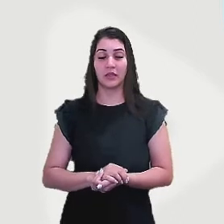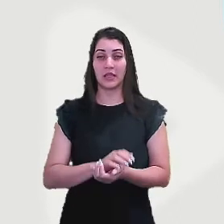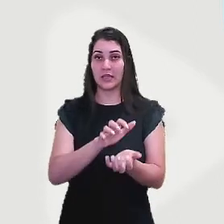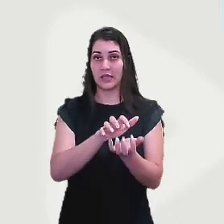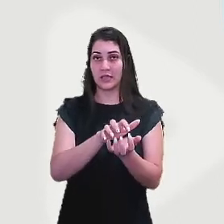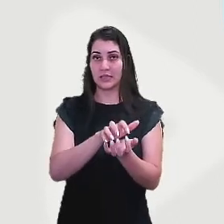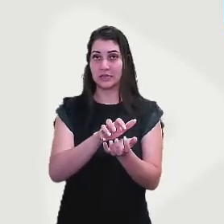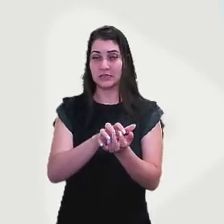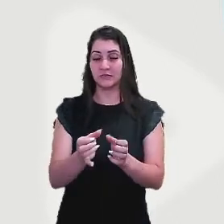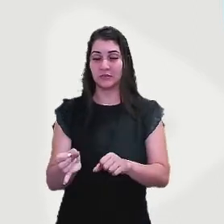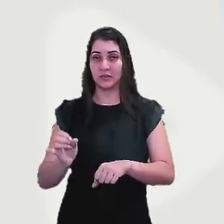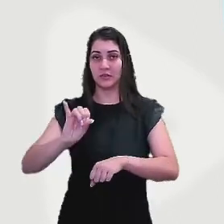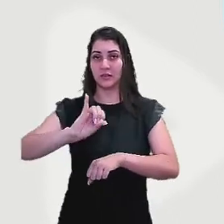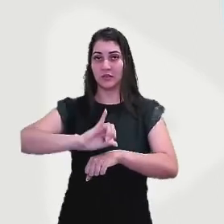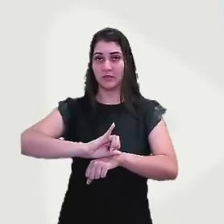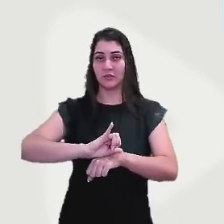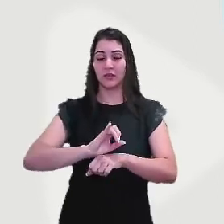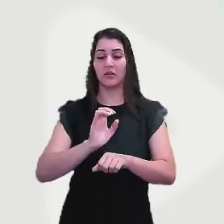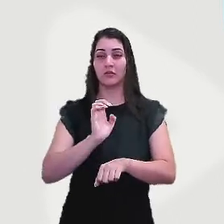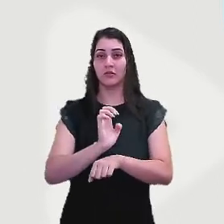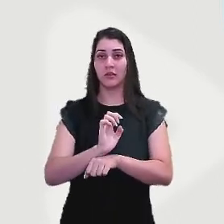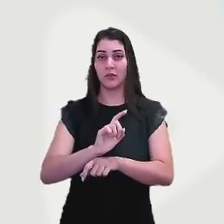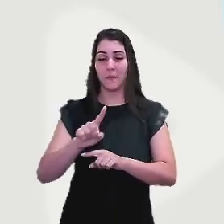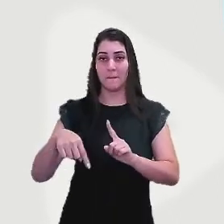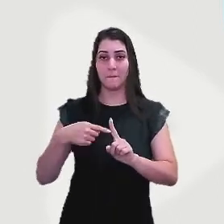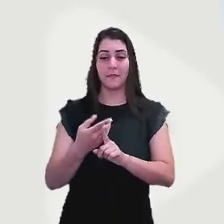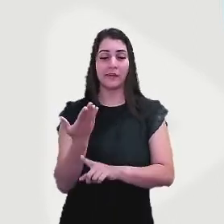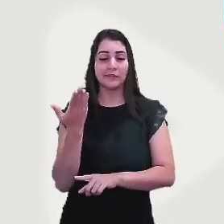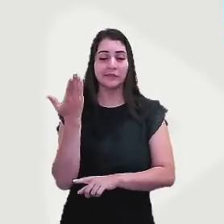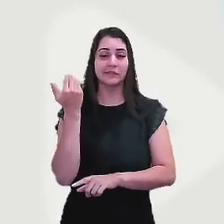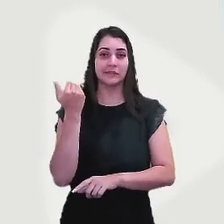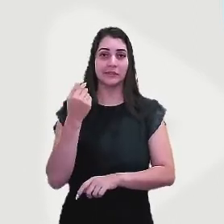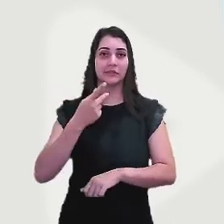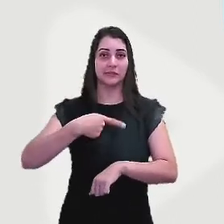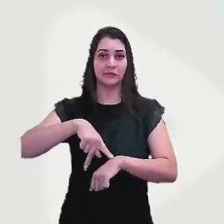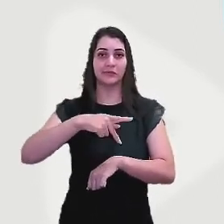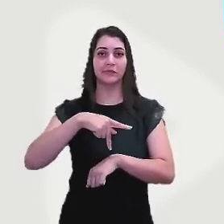Recife é a capital estadual mais antiga do país.